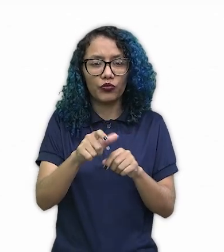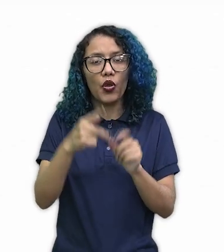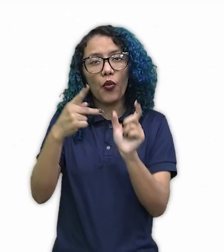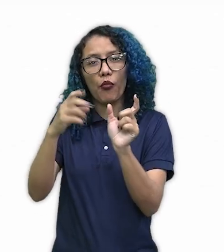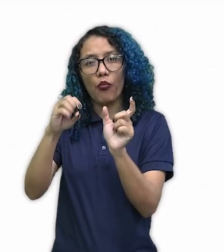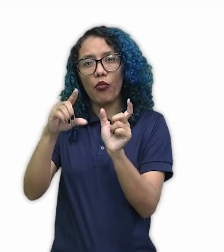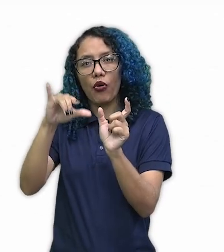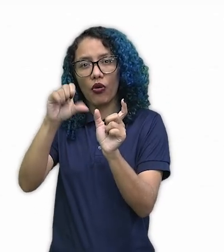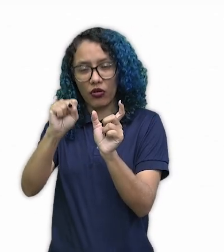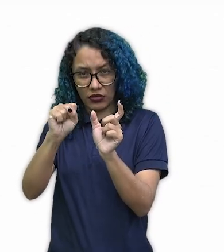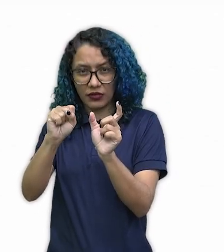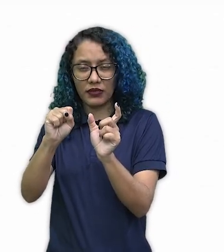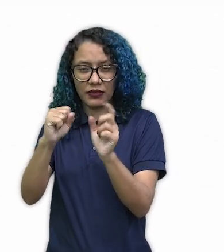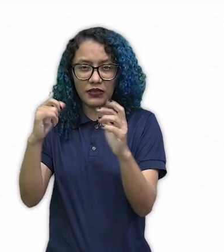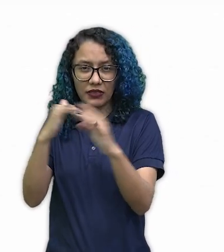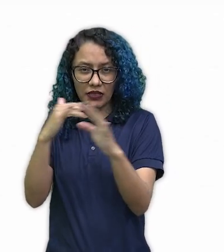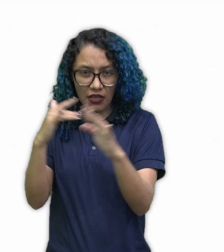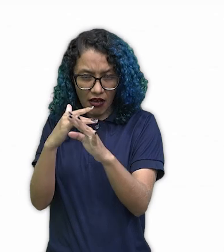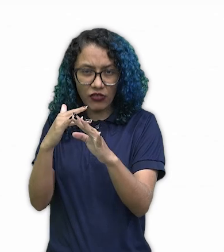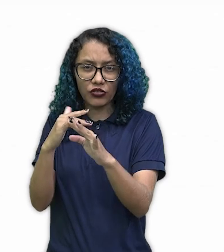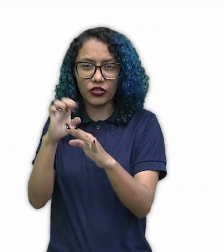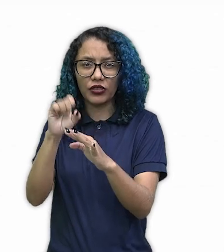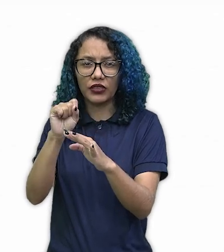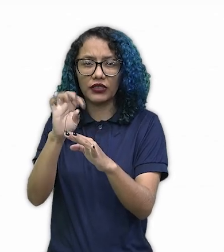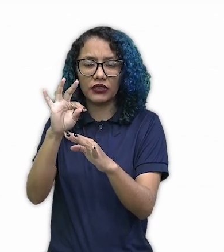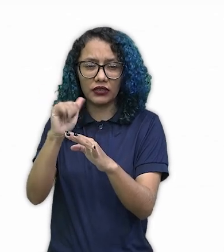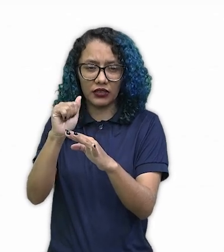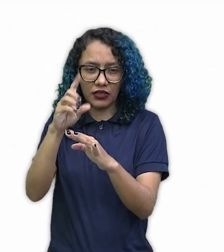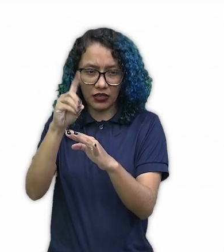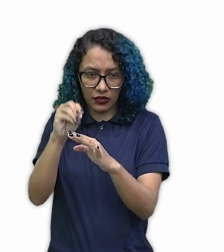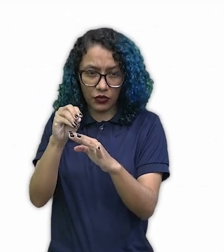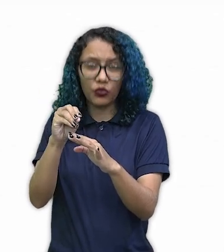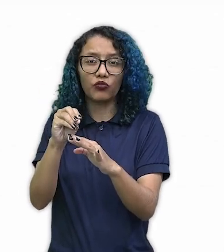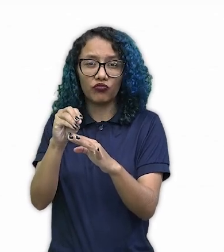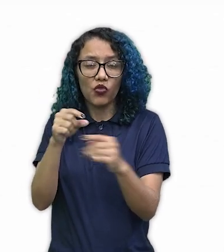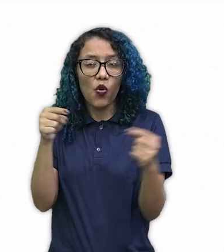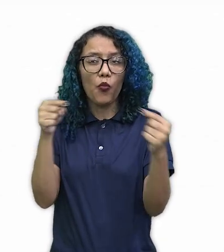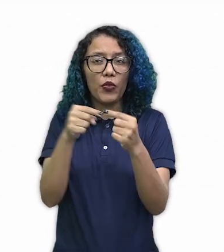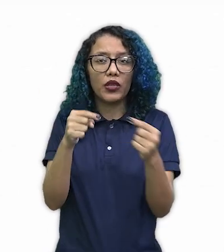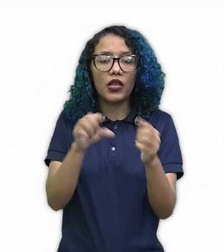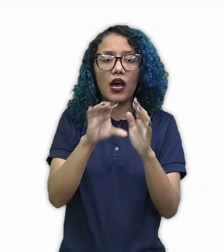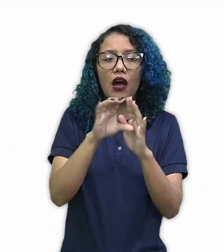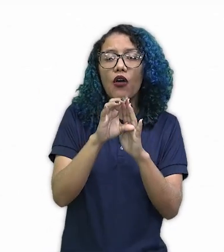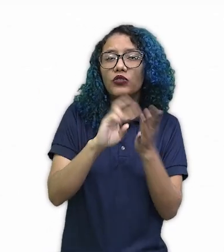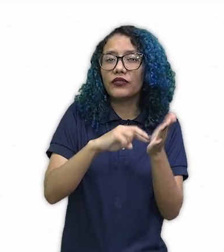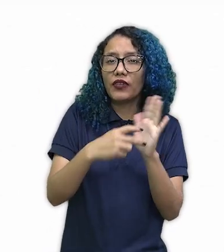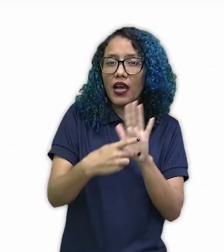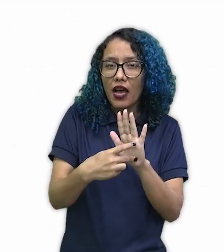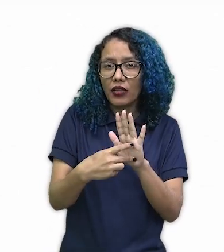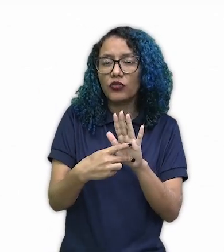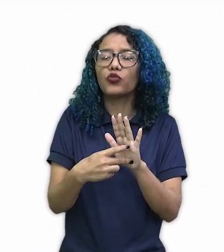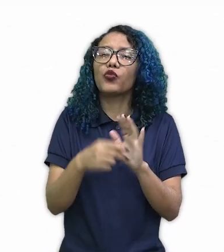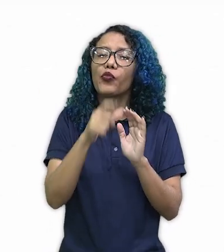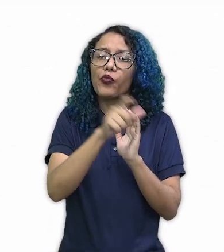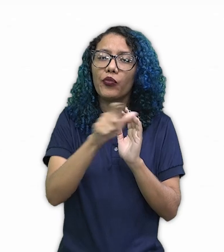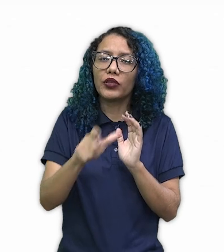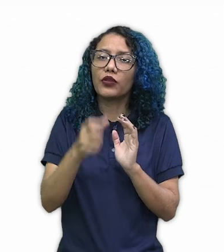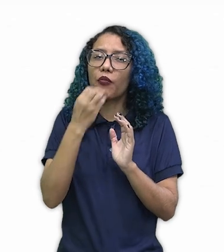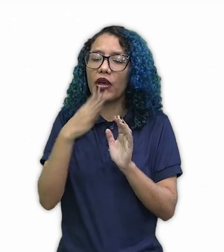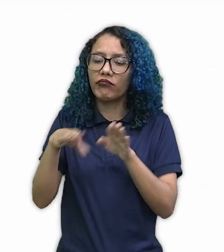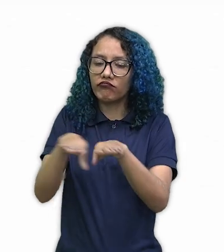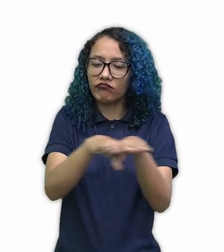polis grego, cidade e estado, eu estou trazendo a ideia de o bem comum. Portanto,